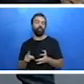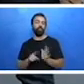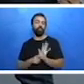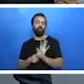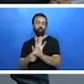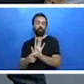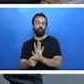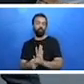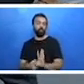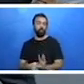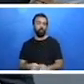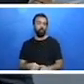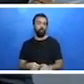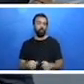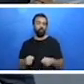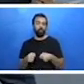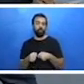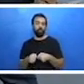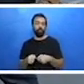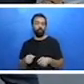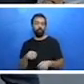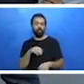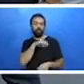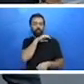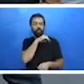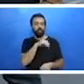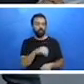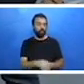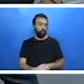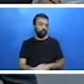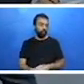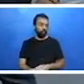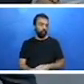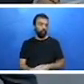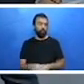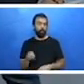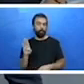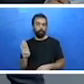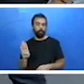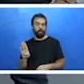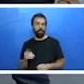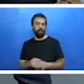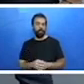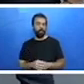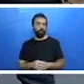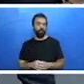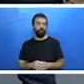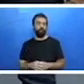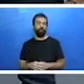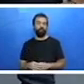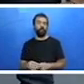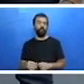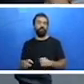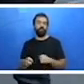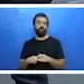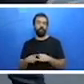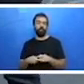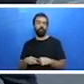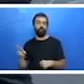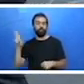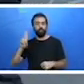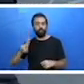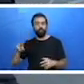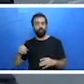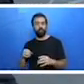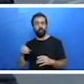animais? Olha aqui, já estão grifados, tá? B. Quais são usados para descrevê-los? Vocês perceberam